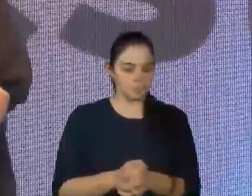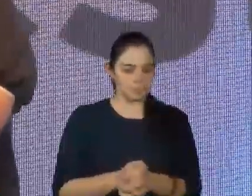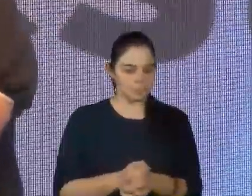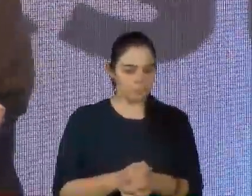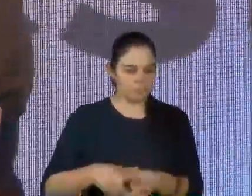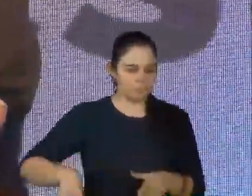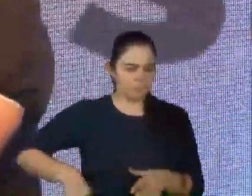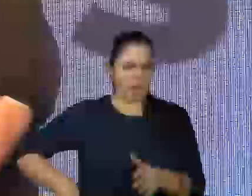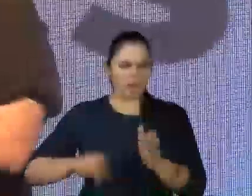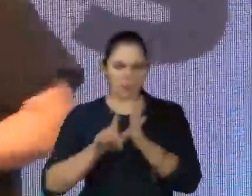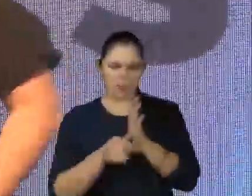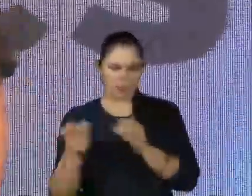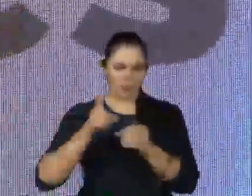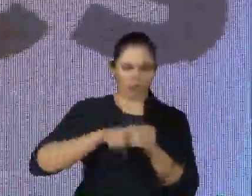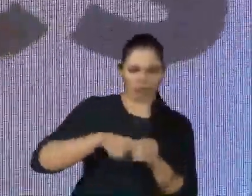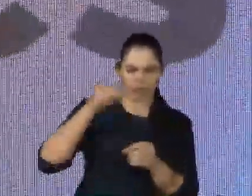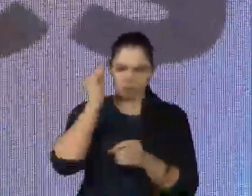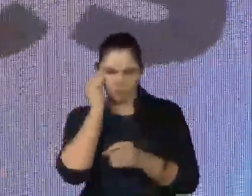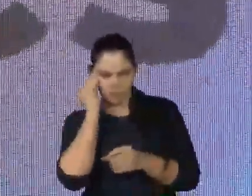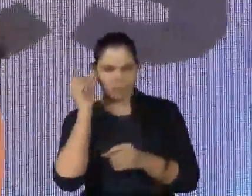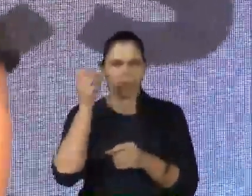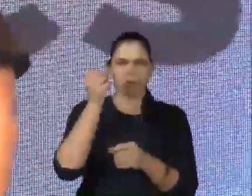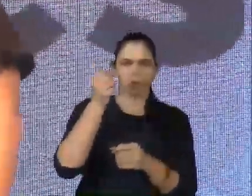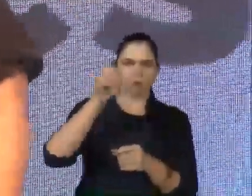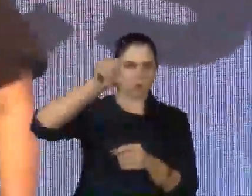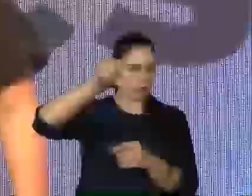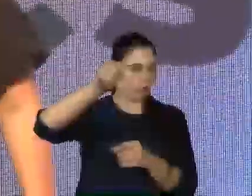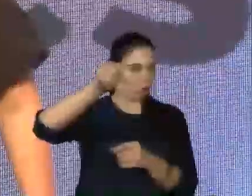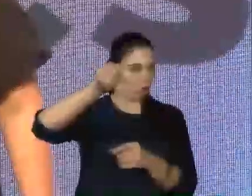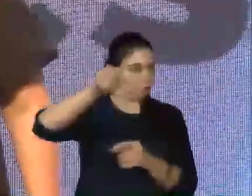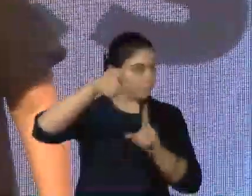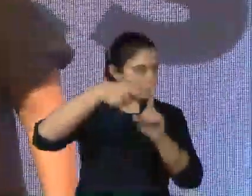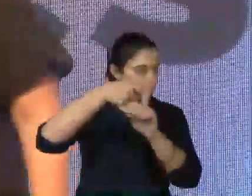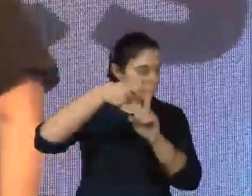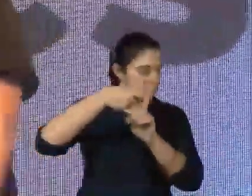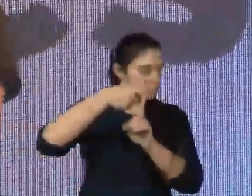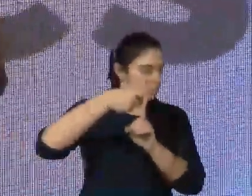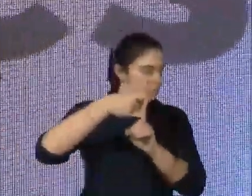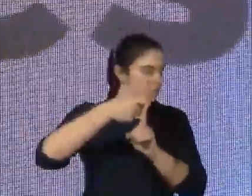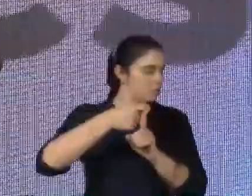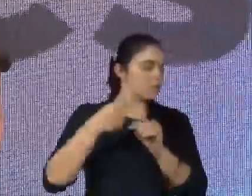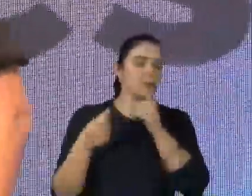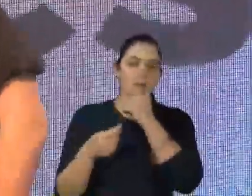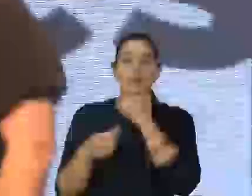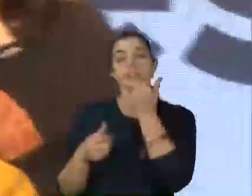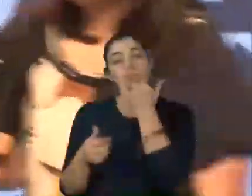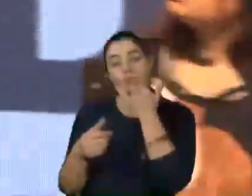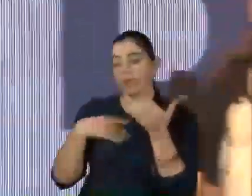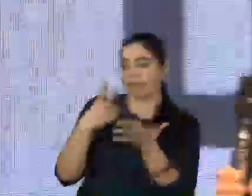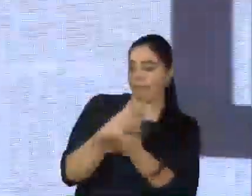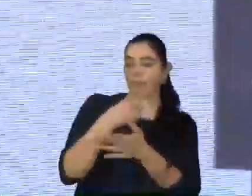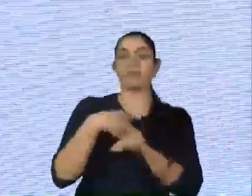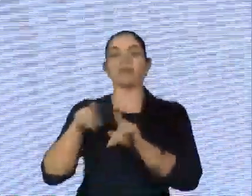e depois que você voltou dessa experiência, você ficou 8 meses lá? Não, eu fiquei 9 meses. 9 meses, desculpa. Voltando para casa, qual